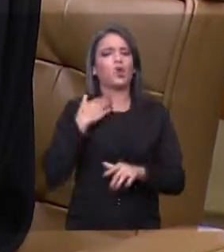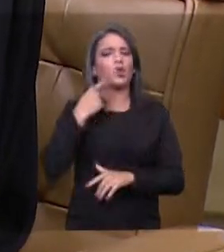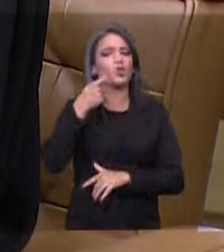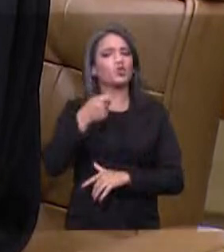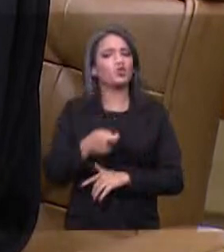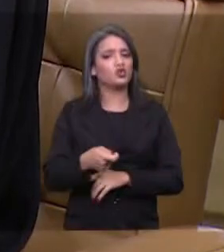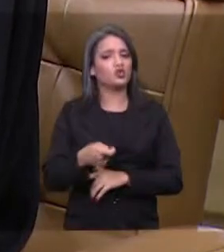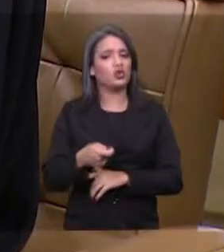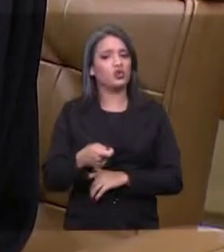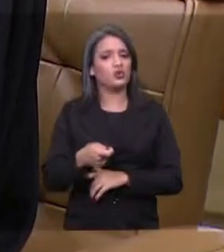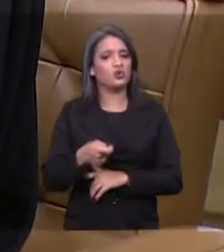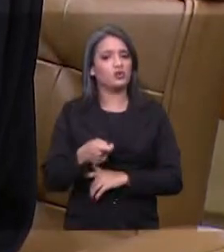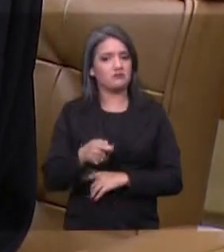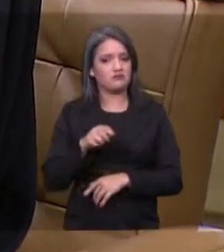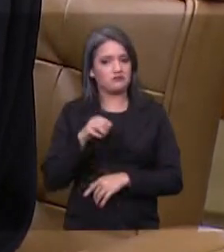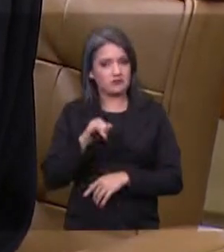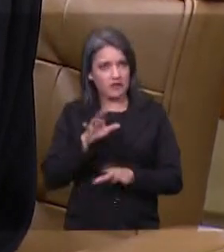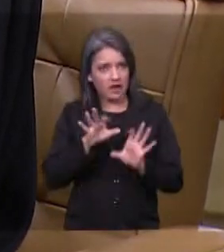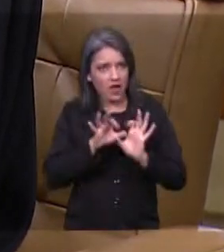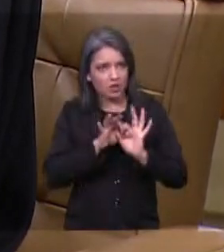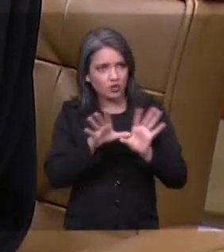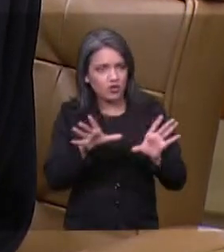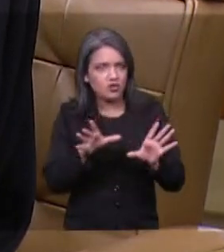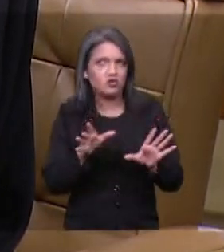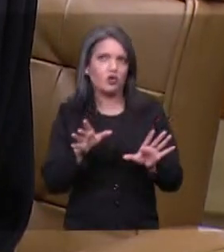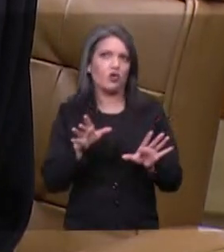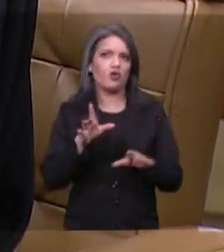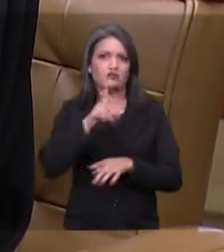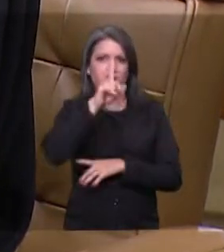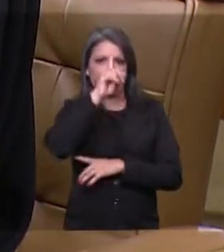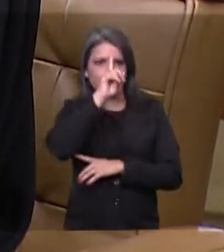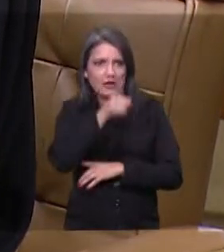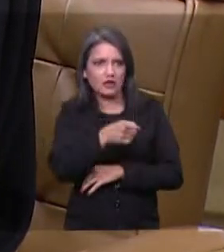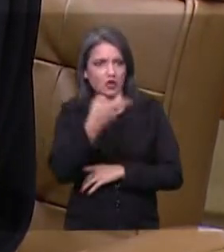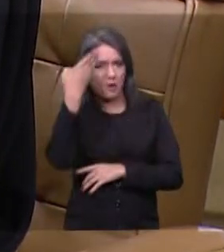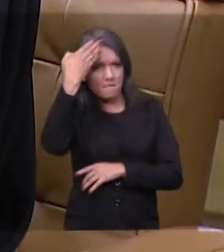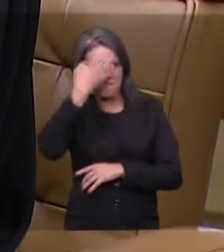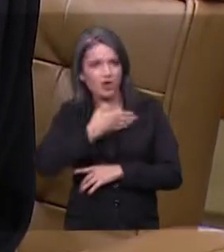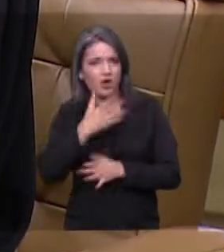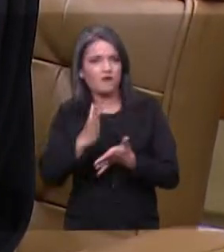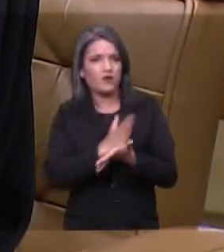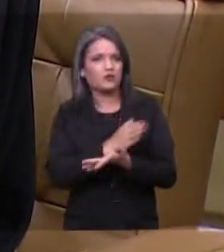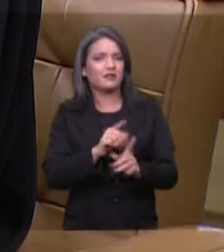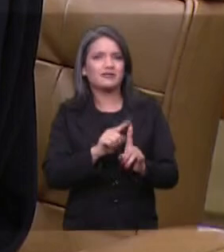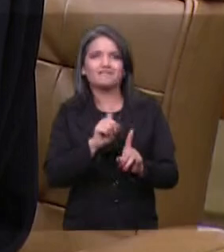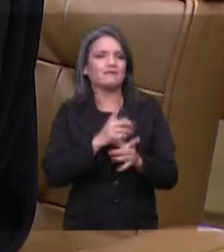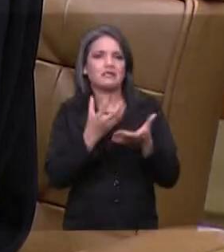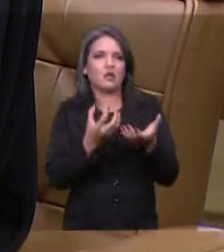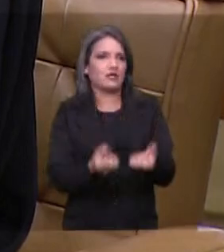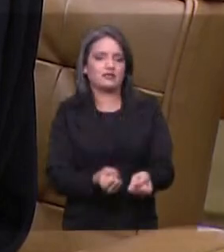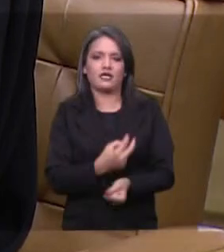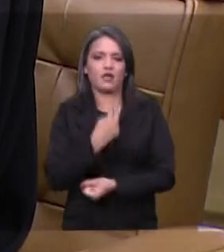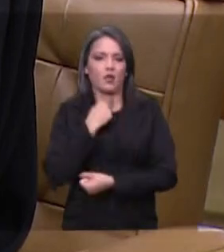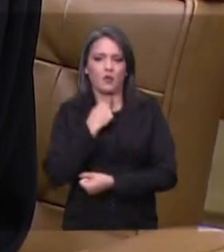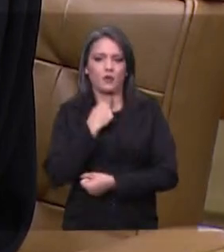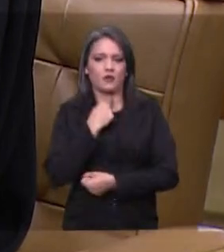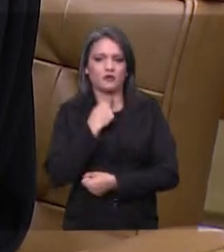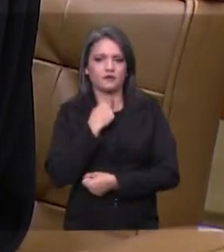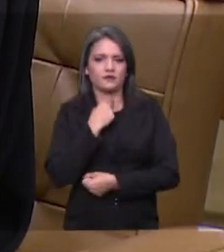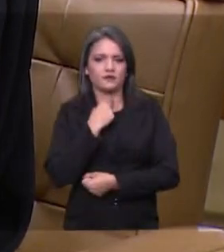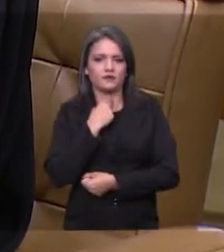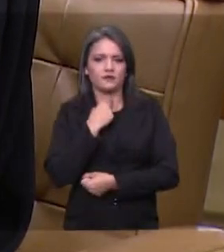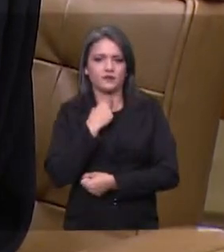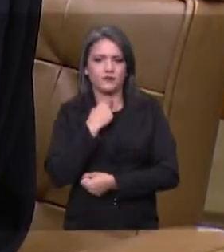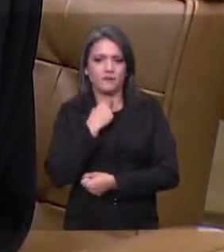tiver autorizado ou determinado provas declaradas inadmissíveis, e aqui estou fazendo